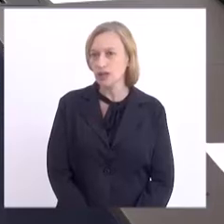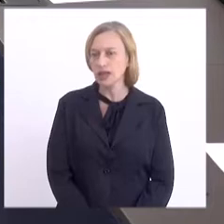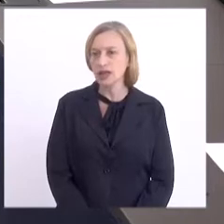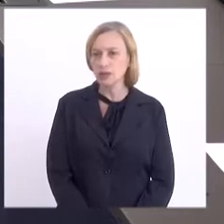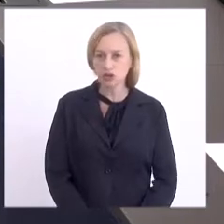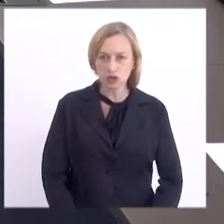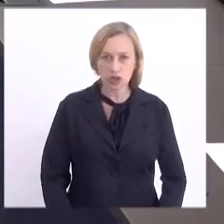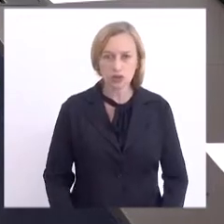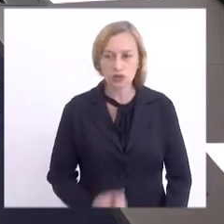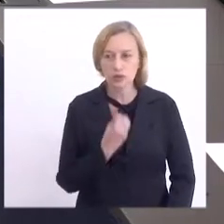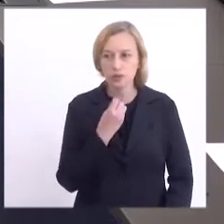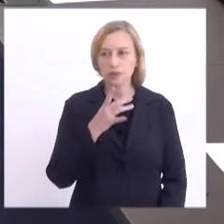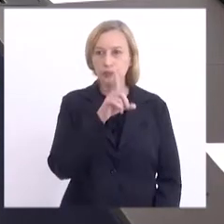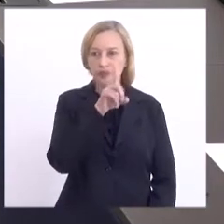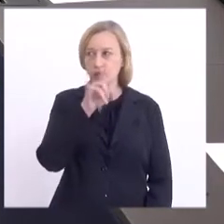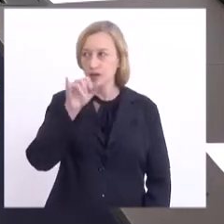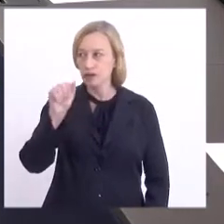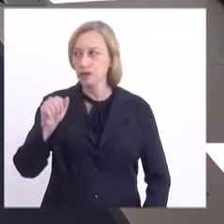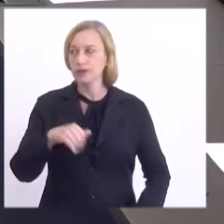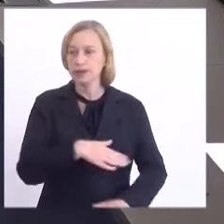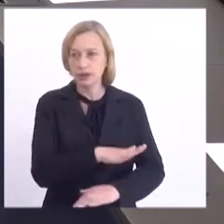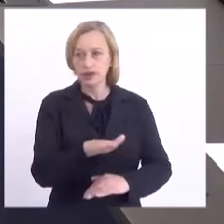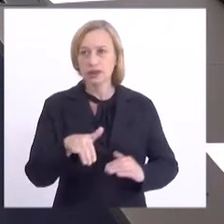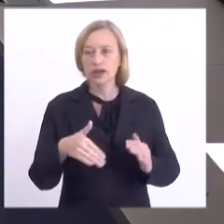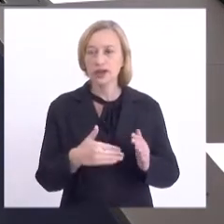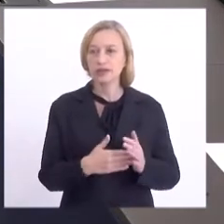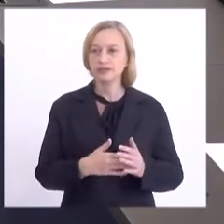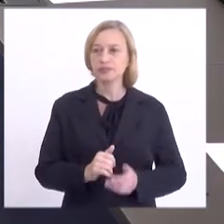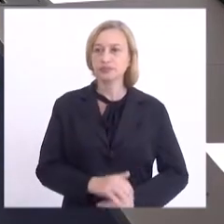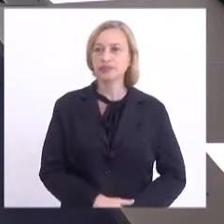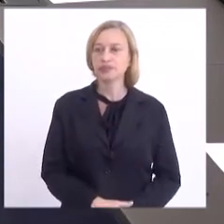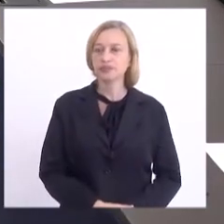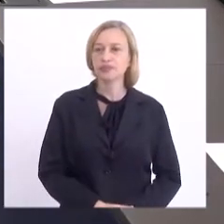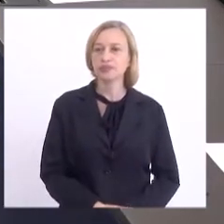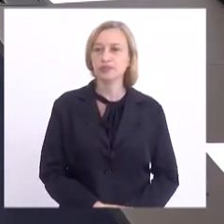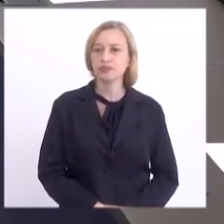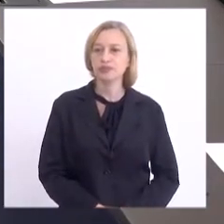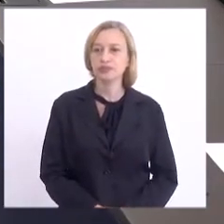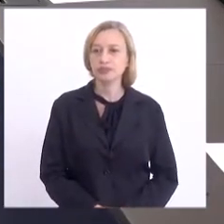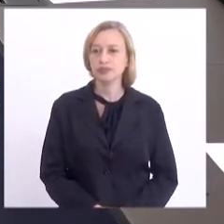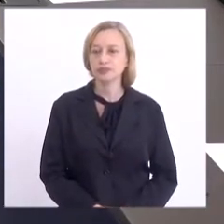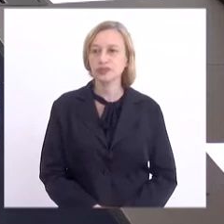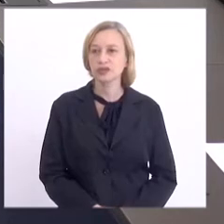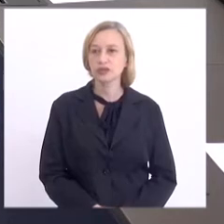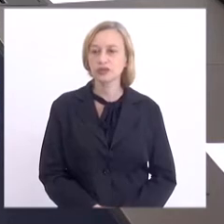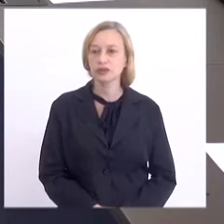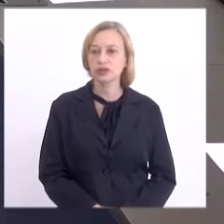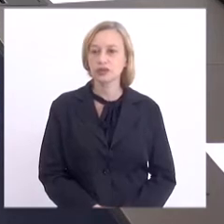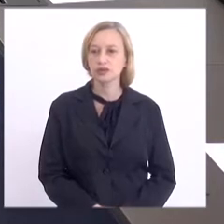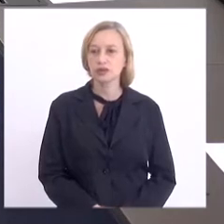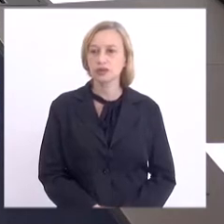Olá bom dia a todas e todos são